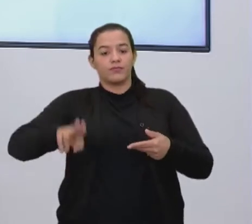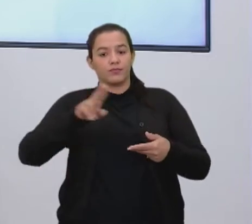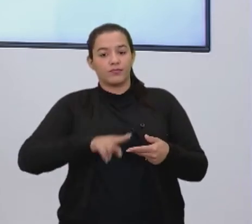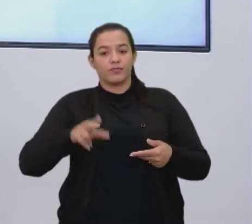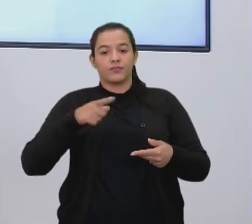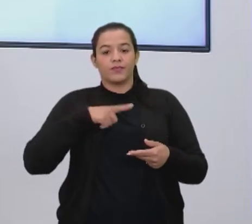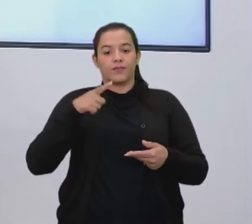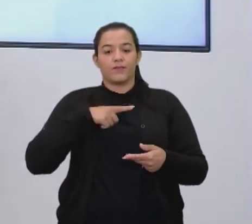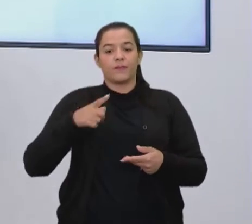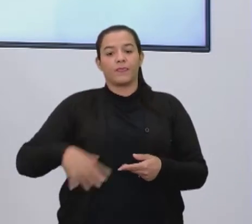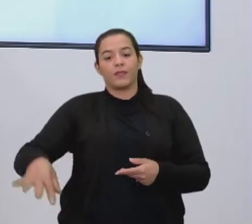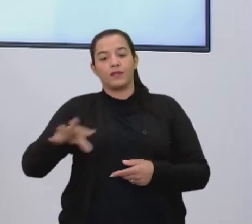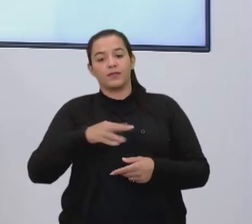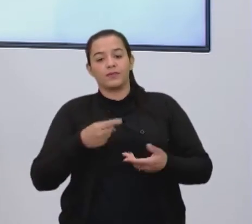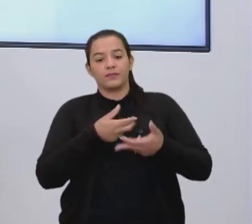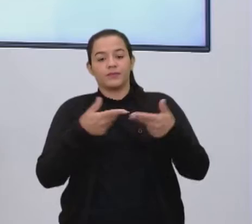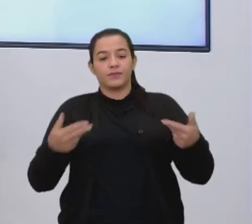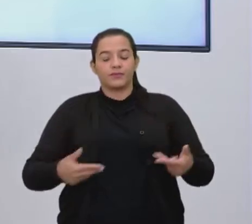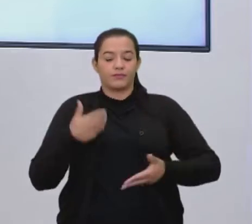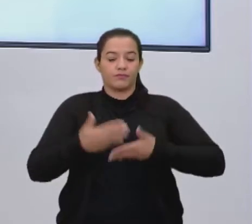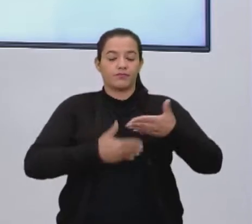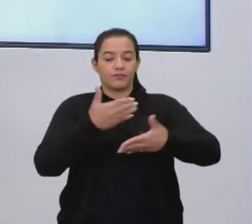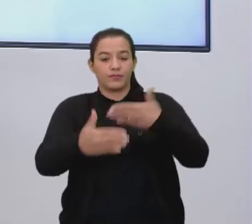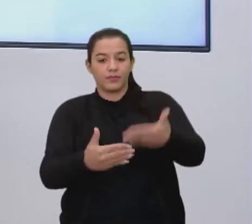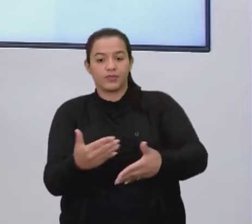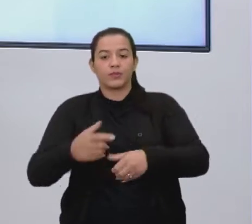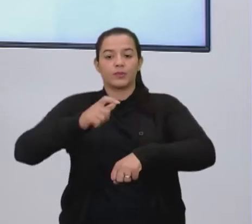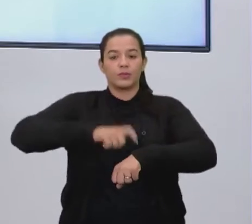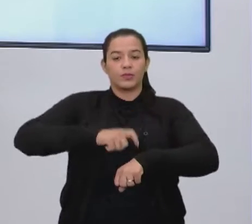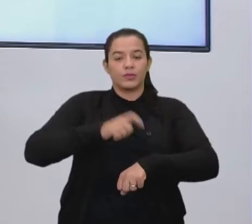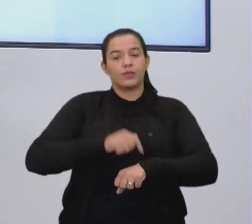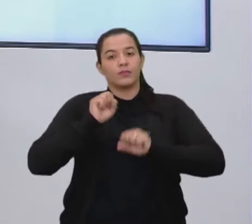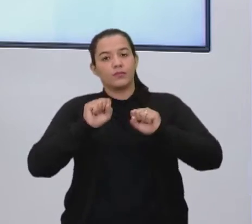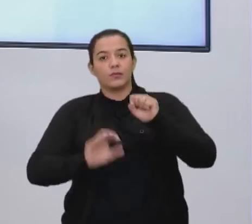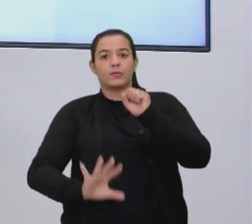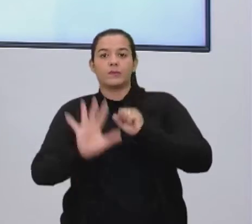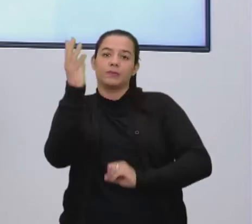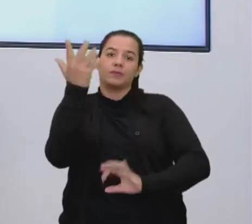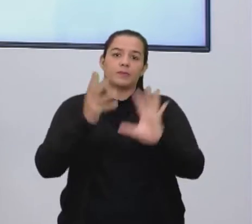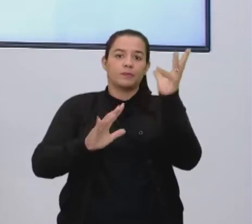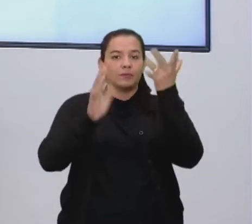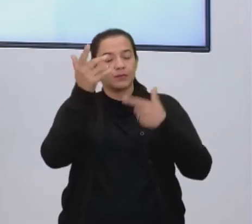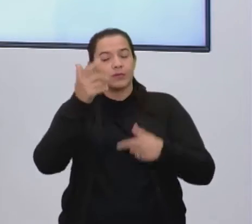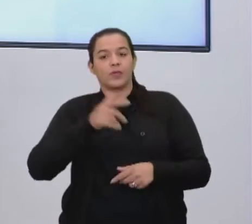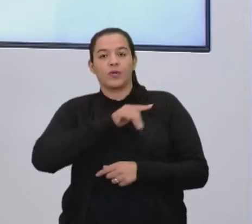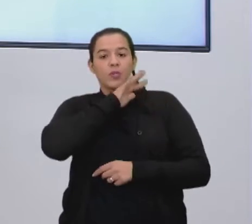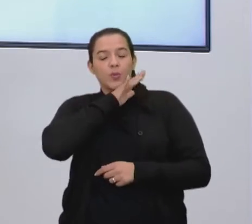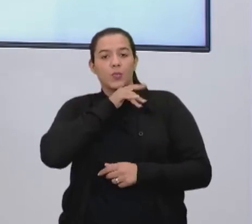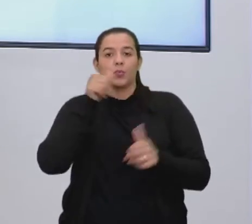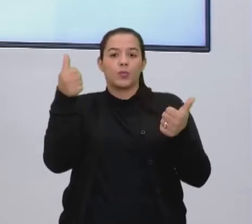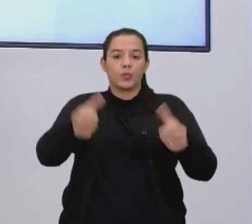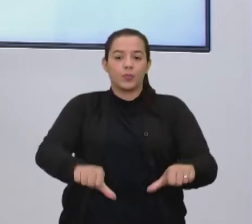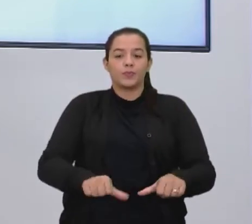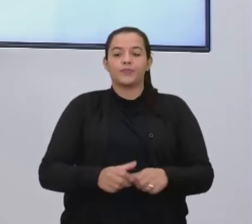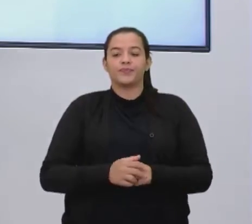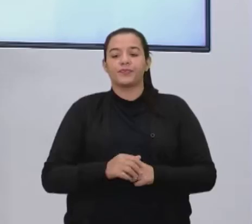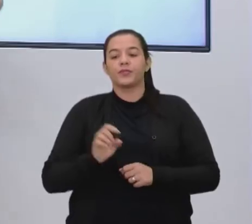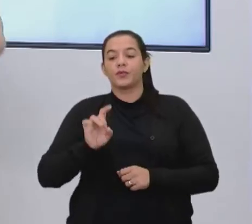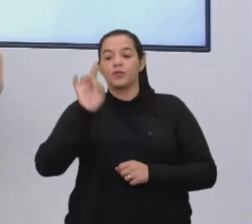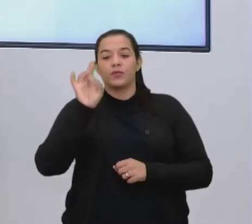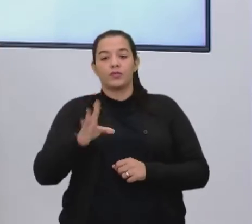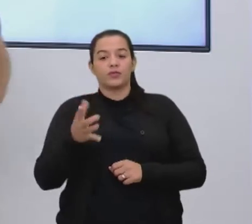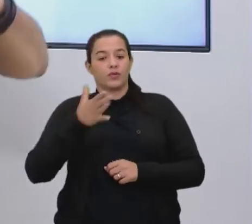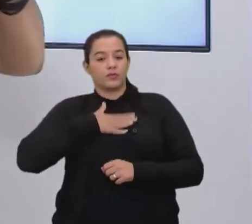danosos para a saúde, e isso ao longo do tempo pode gerar sim consequências muito graves, né? E não é uma consequência só em